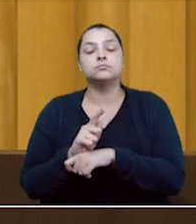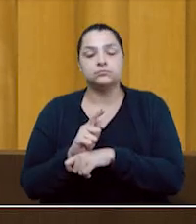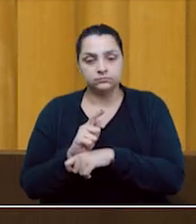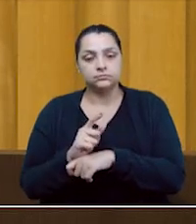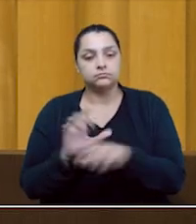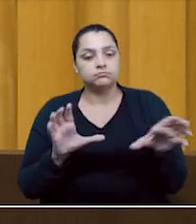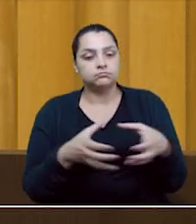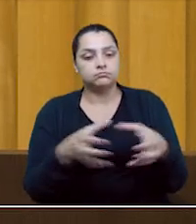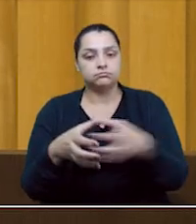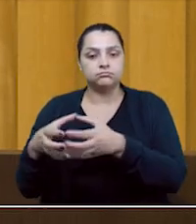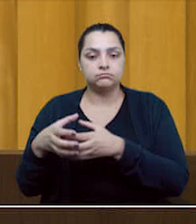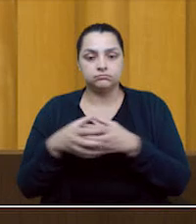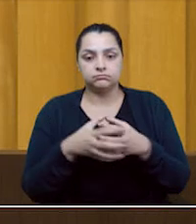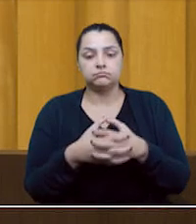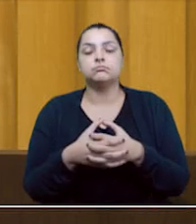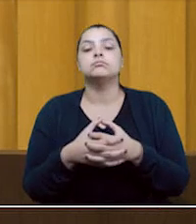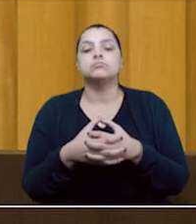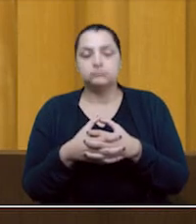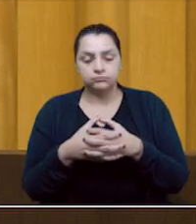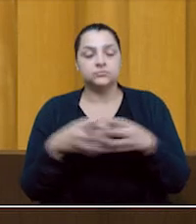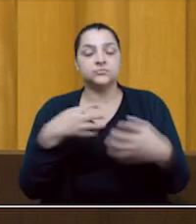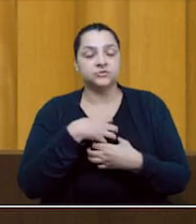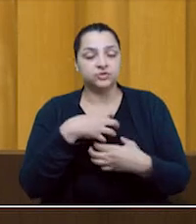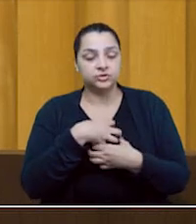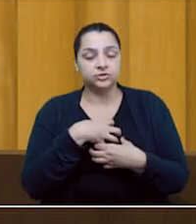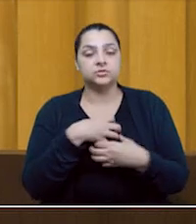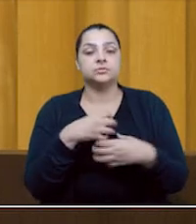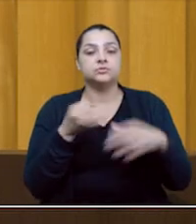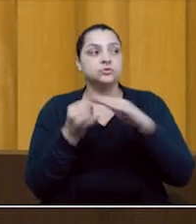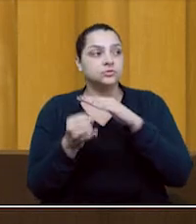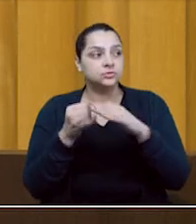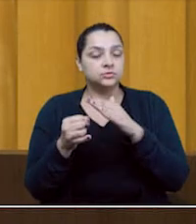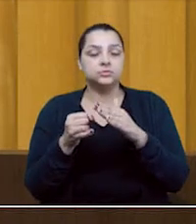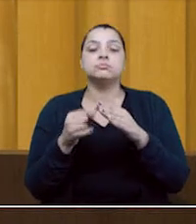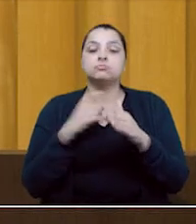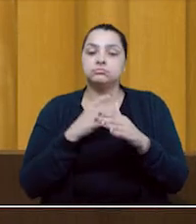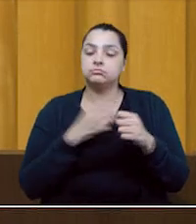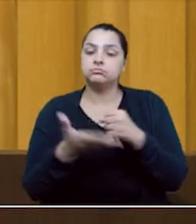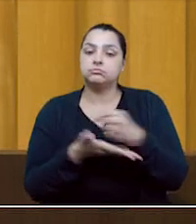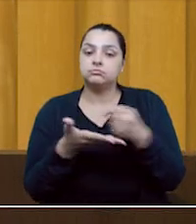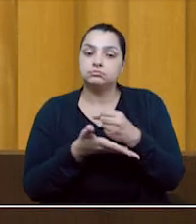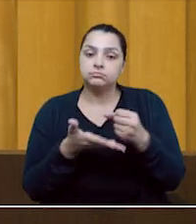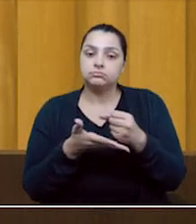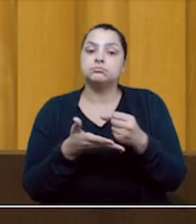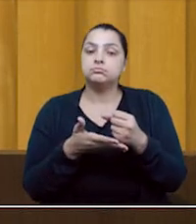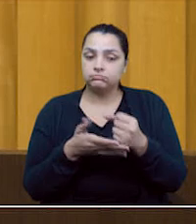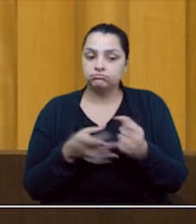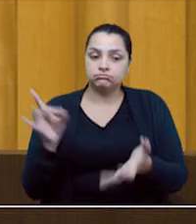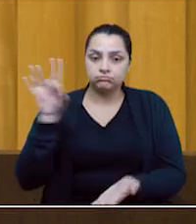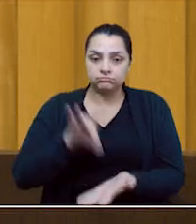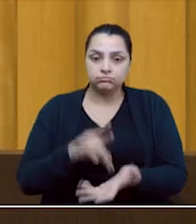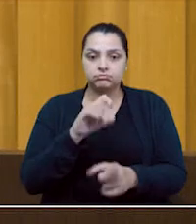coletivamente novas formas institucionais solidamente ancoradas na realidade concreta da